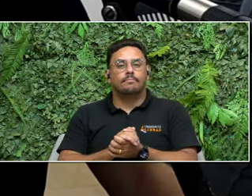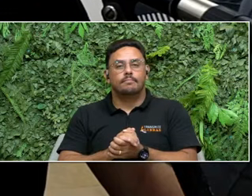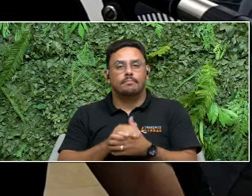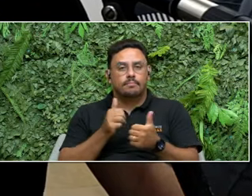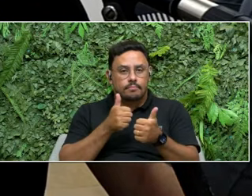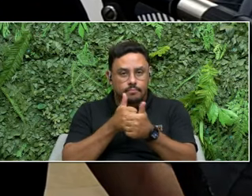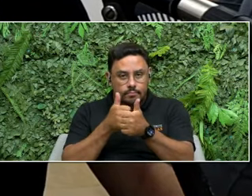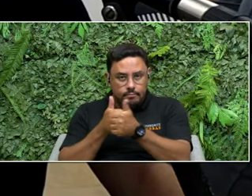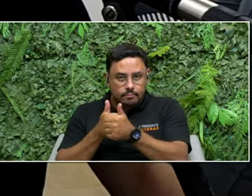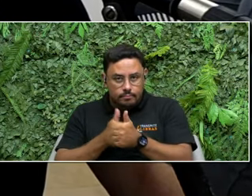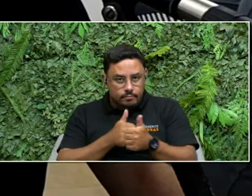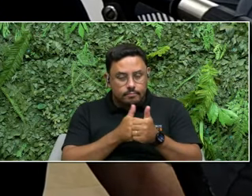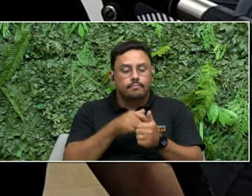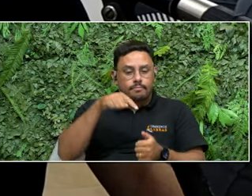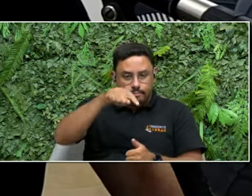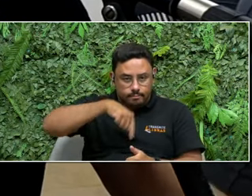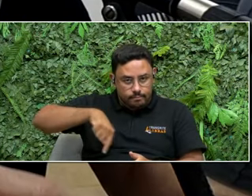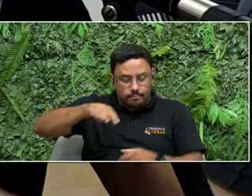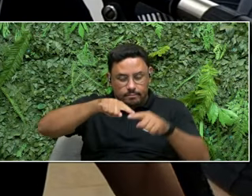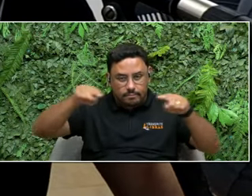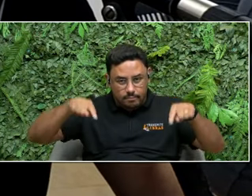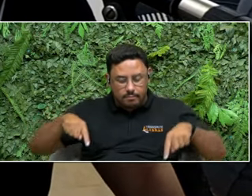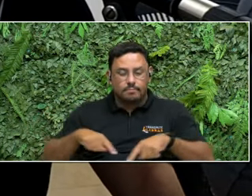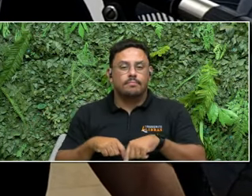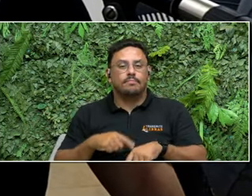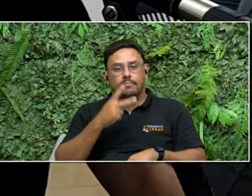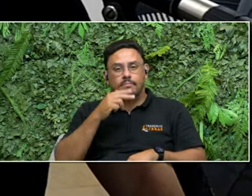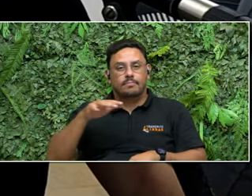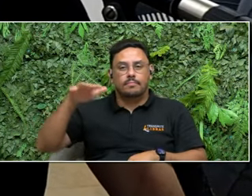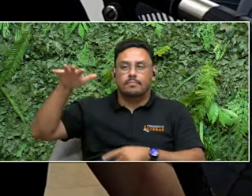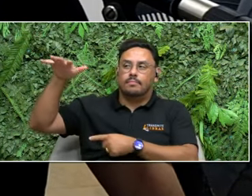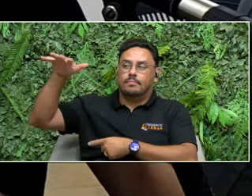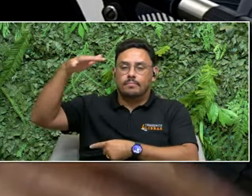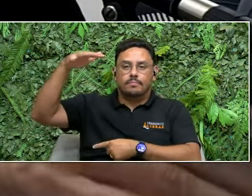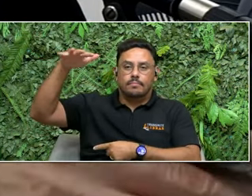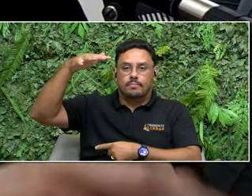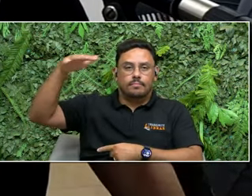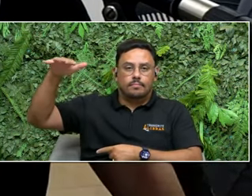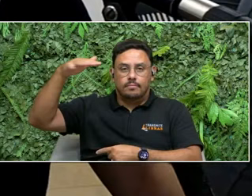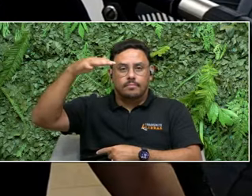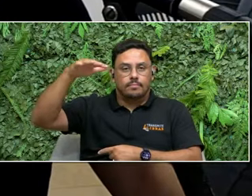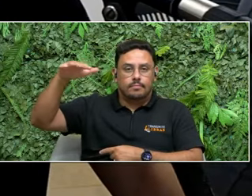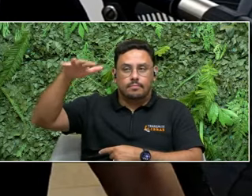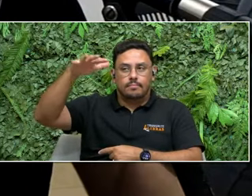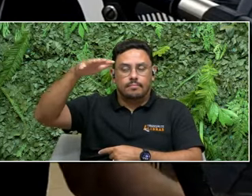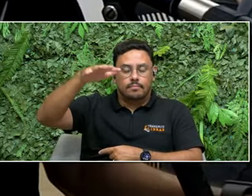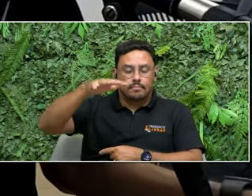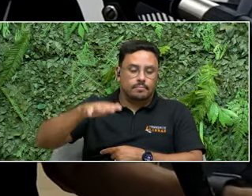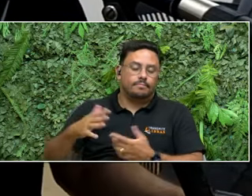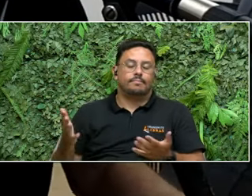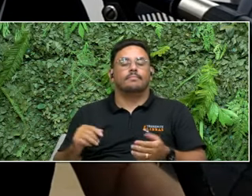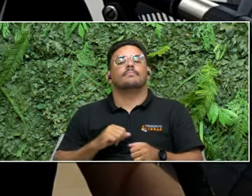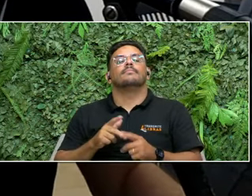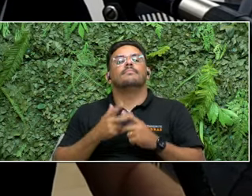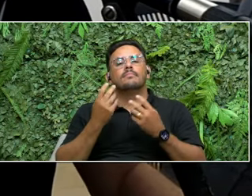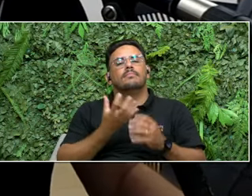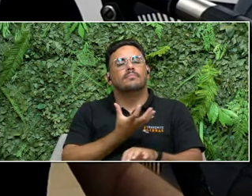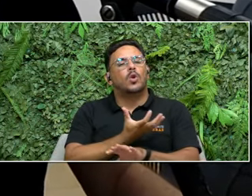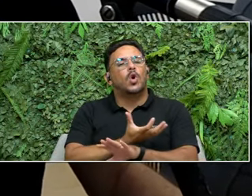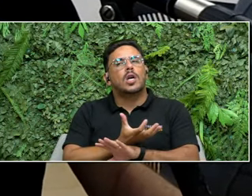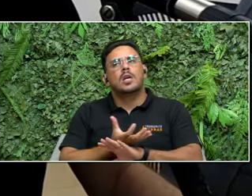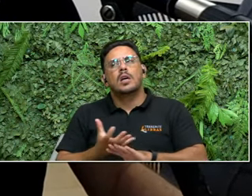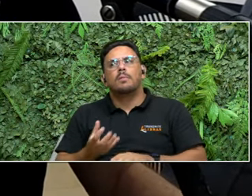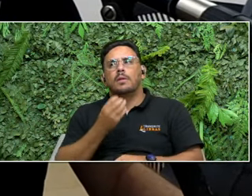próximo a cabine baixou um disco voador ali tem um círculo no aquecimento que o Cruzeiro fez Mas no geral o gramado tá muito